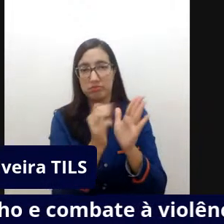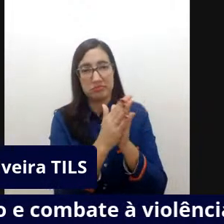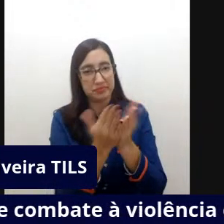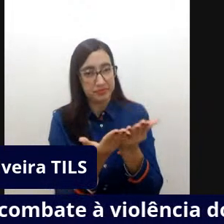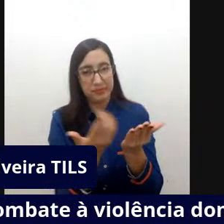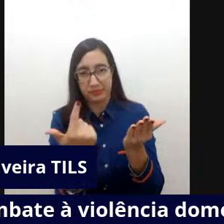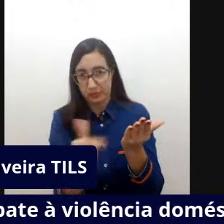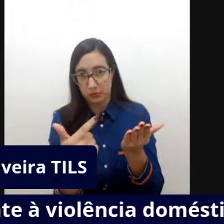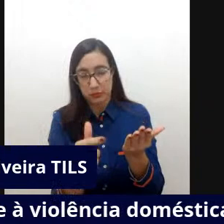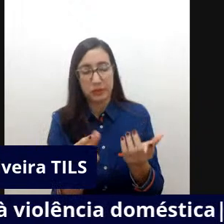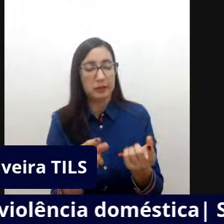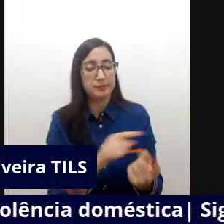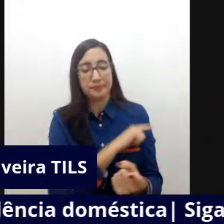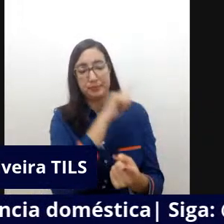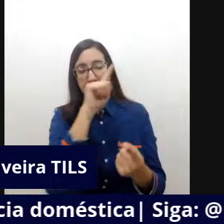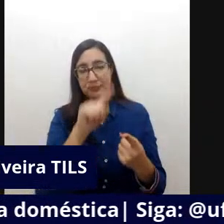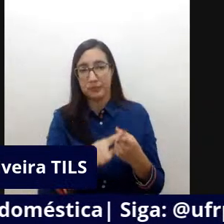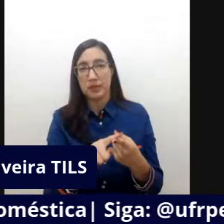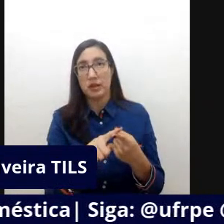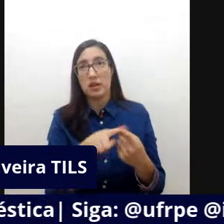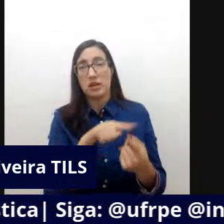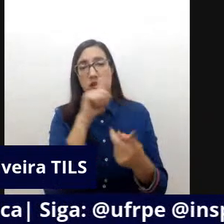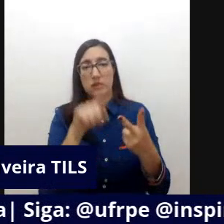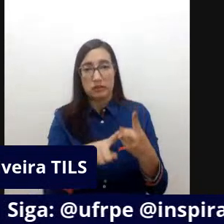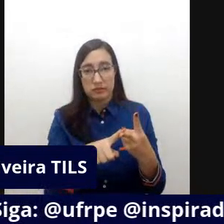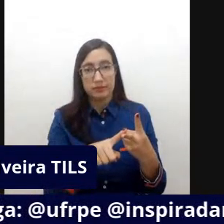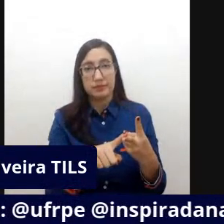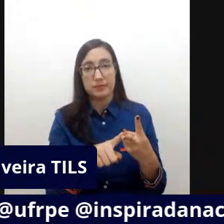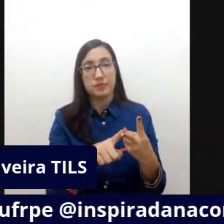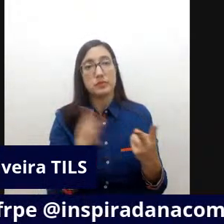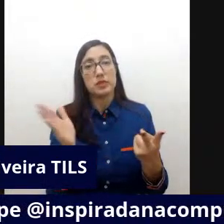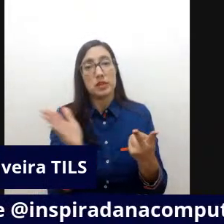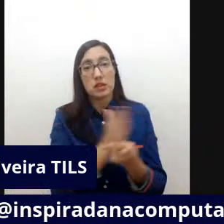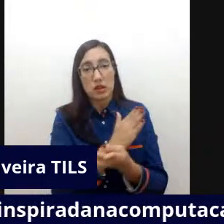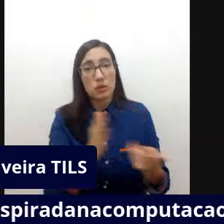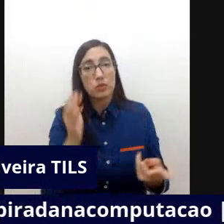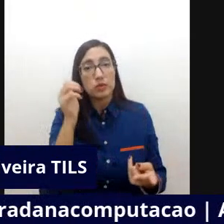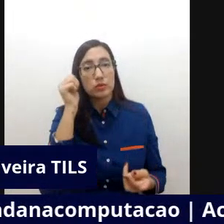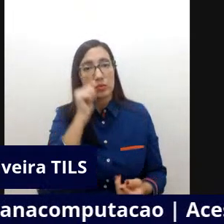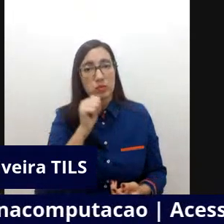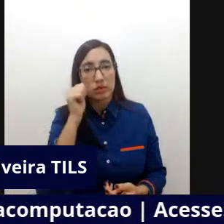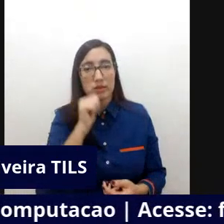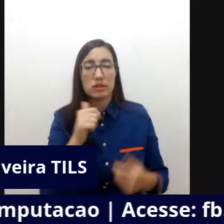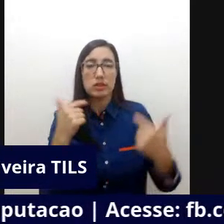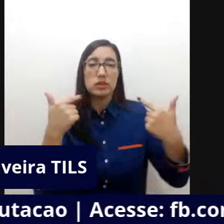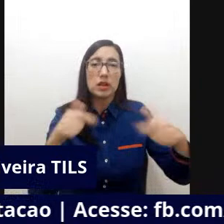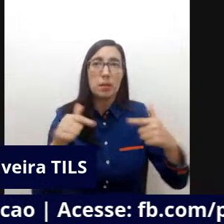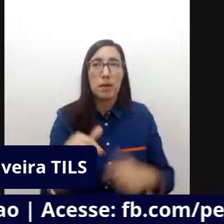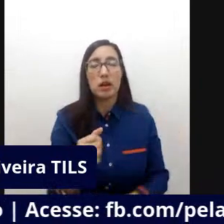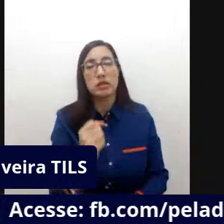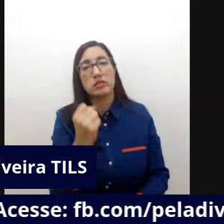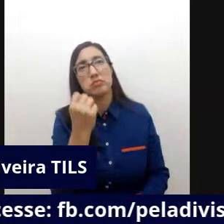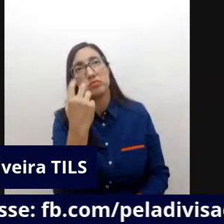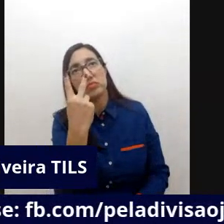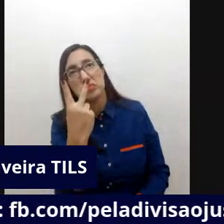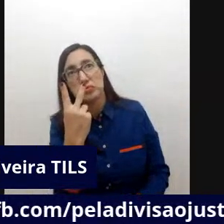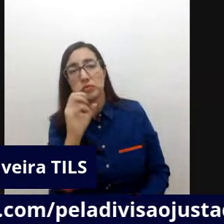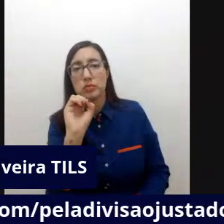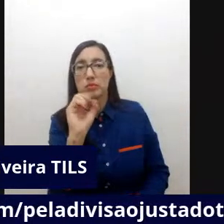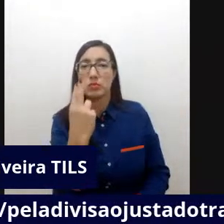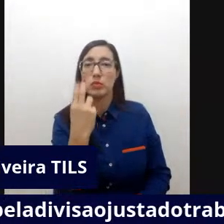numa casa e, infelizmente, a lei complementar 150, que regulamenta nossos direitos, fala que não